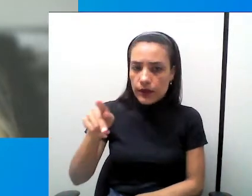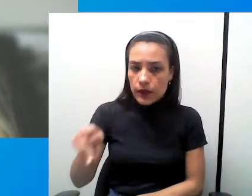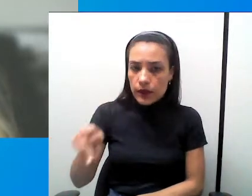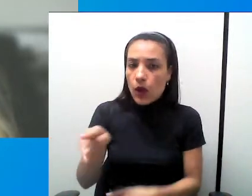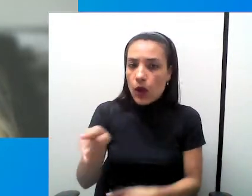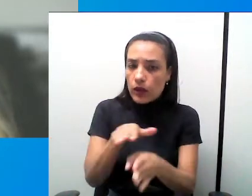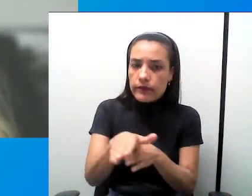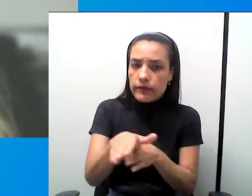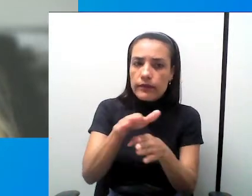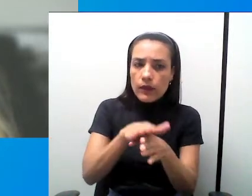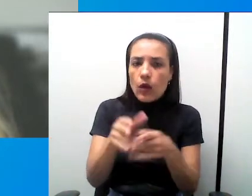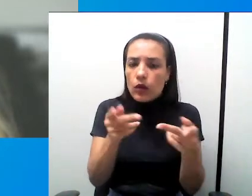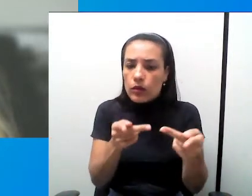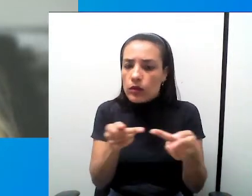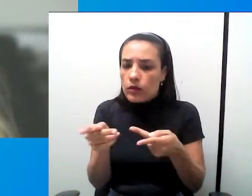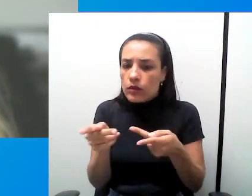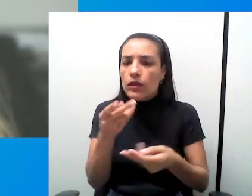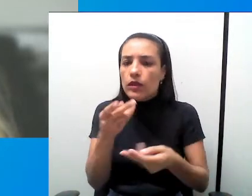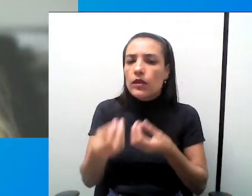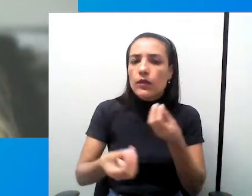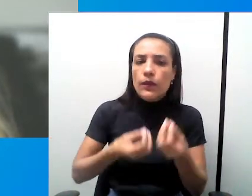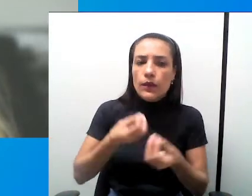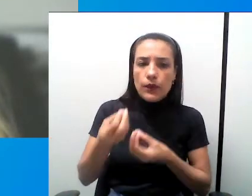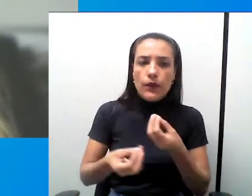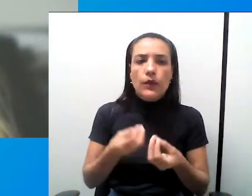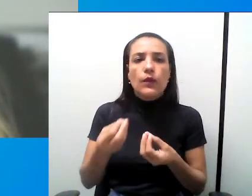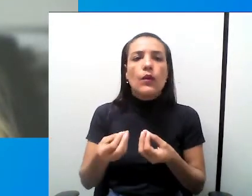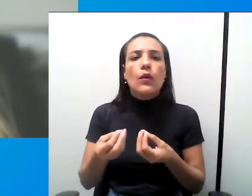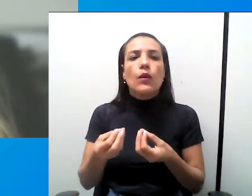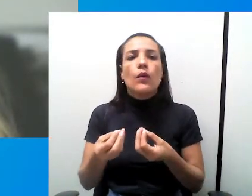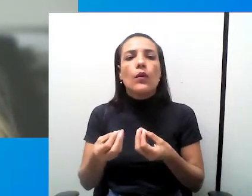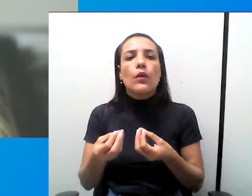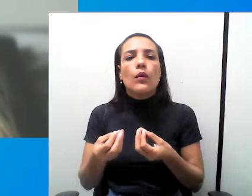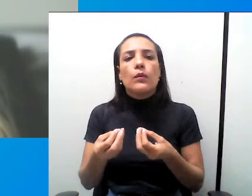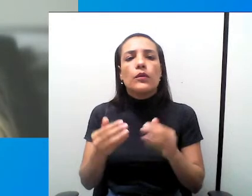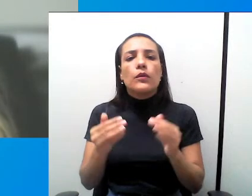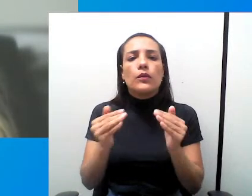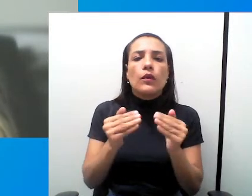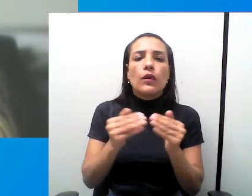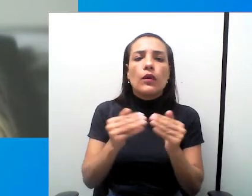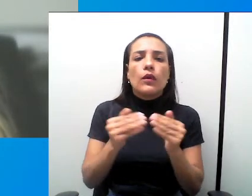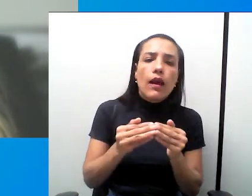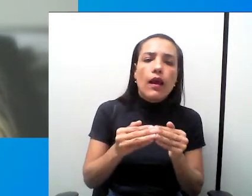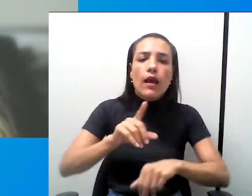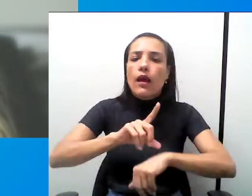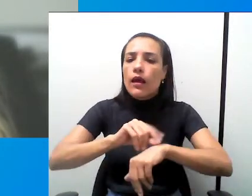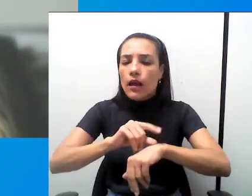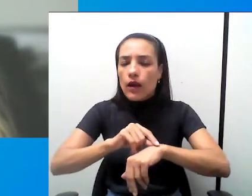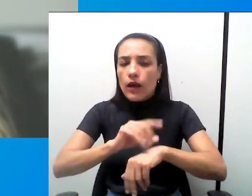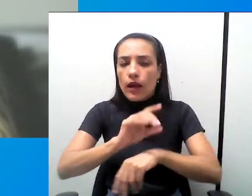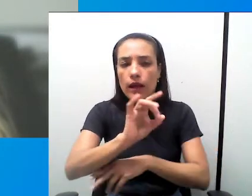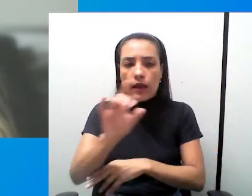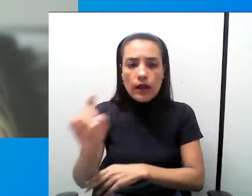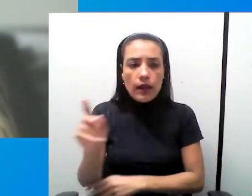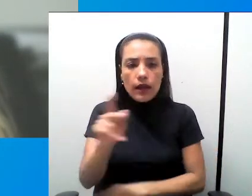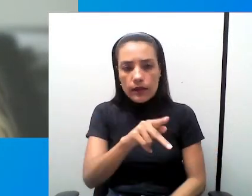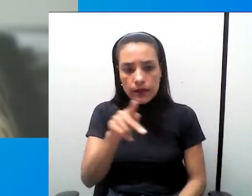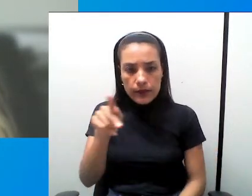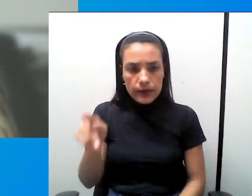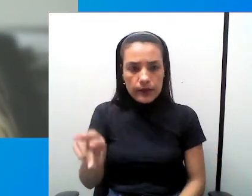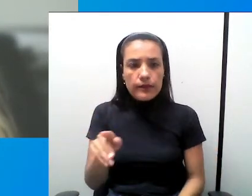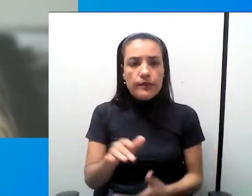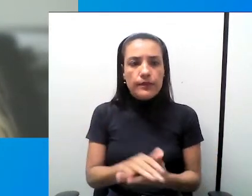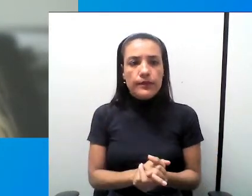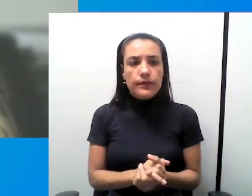os projetos, como que foi consolidada, computada a carga horária desses docentes nas disciplinas ou dos projetos. E aí